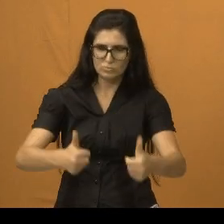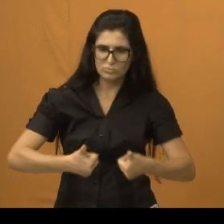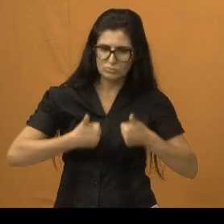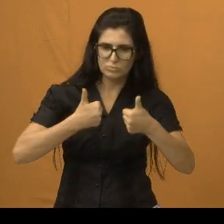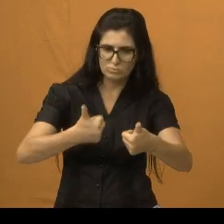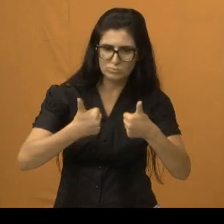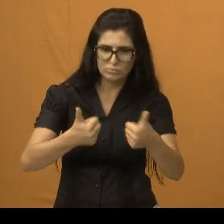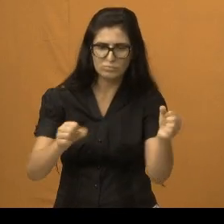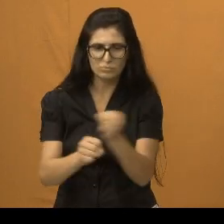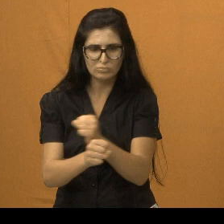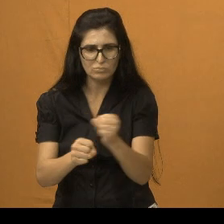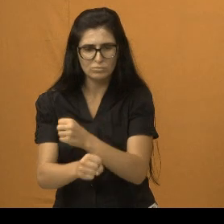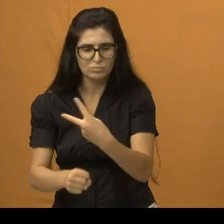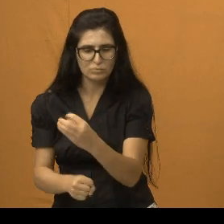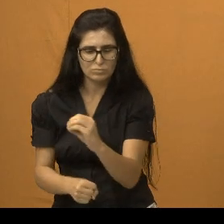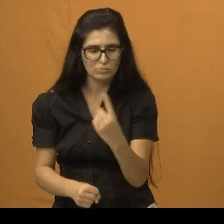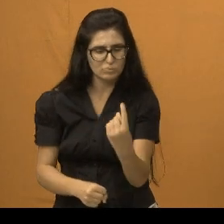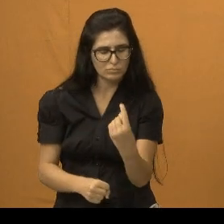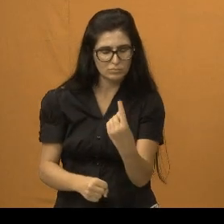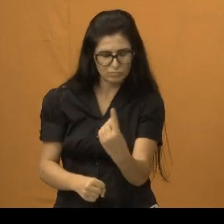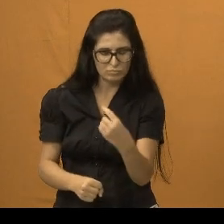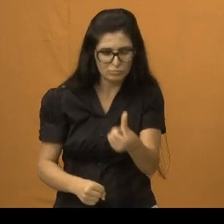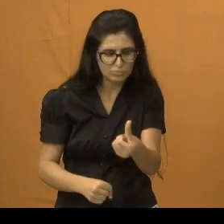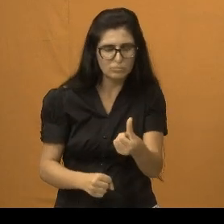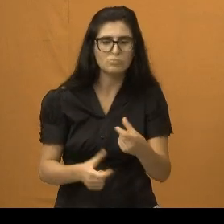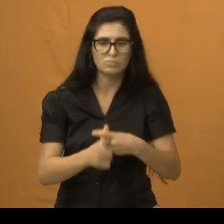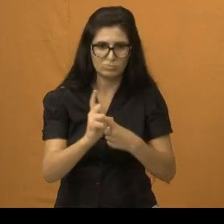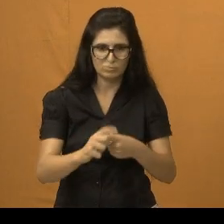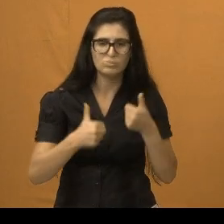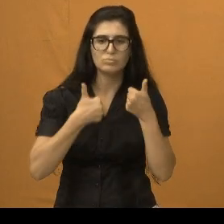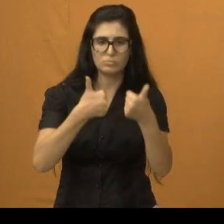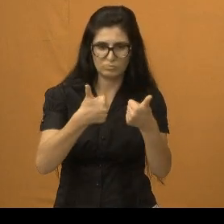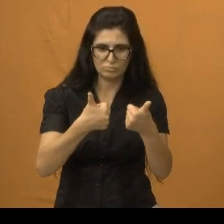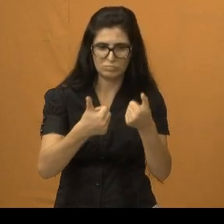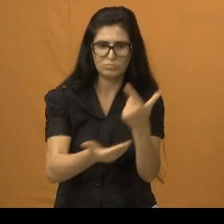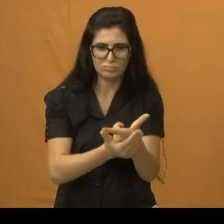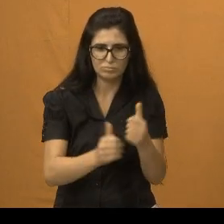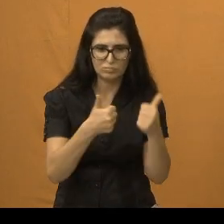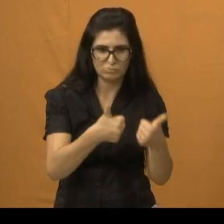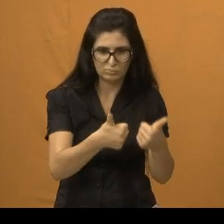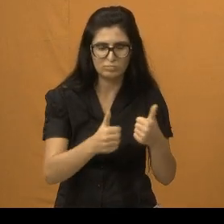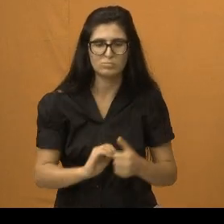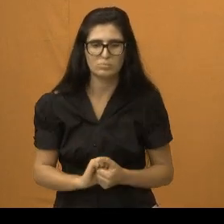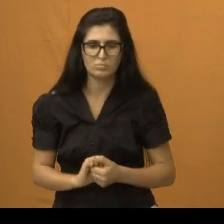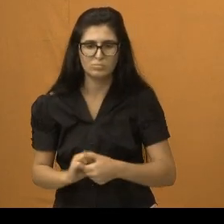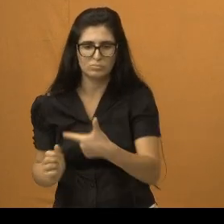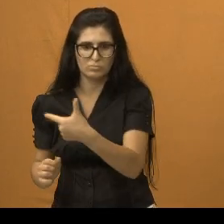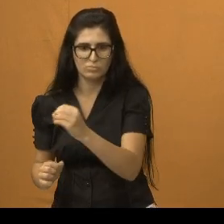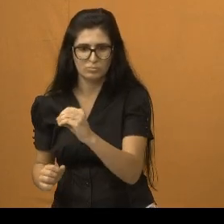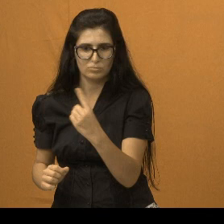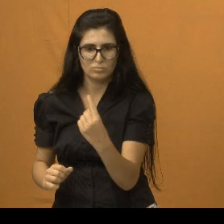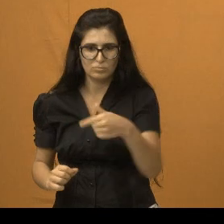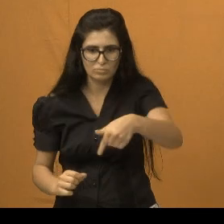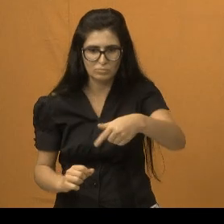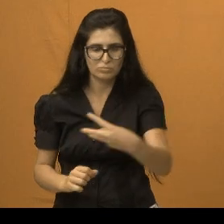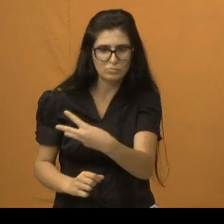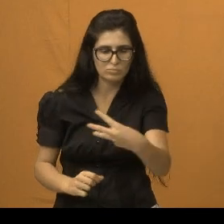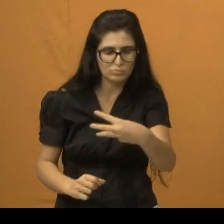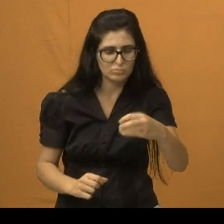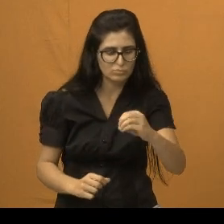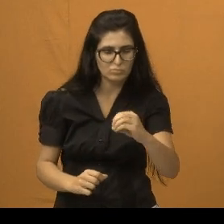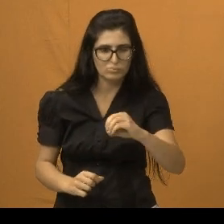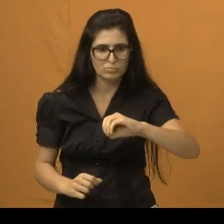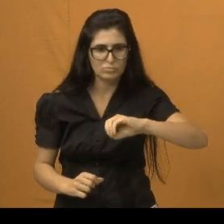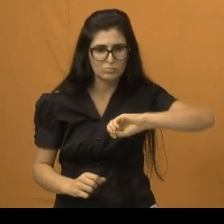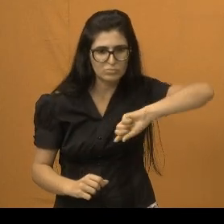no mesmo ano de 2016. A mesma coisa para 2017, teve 330 mil inscritos,